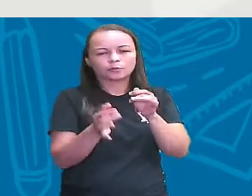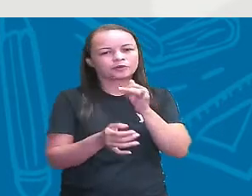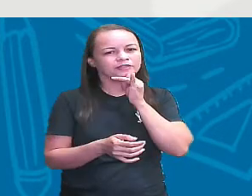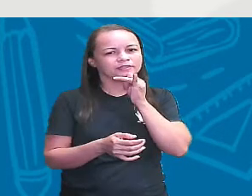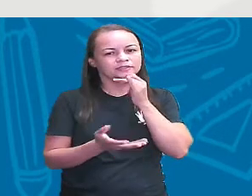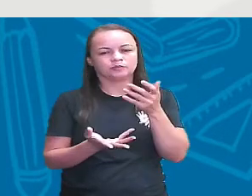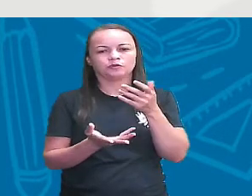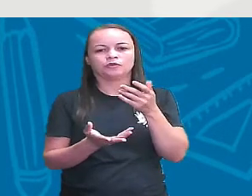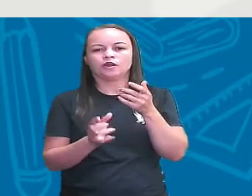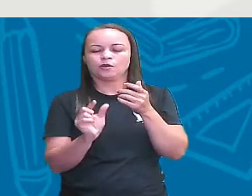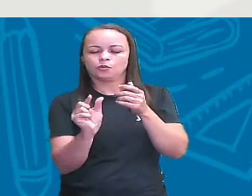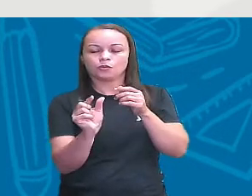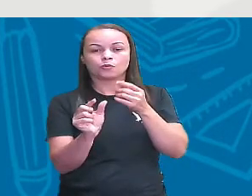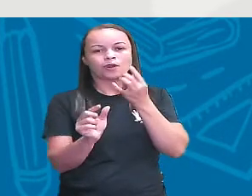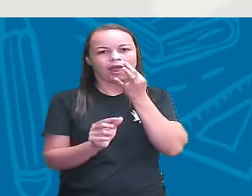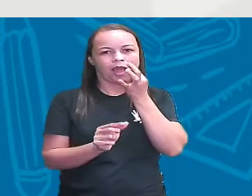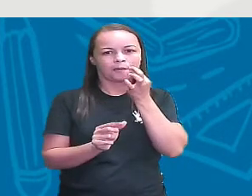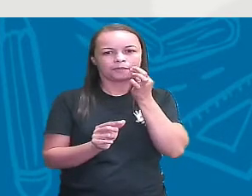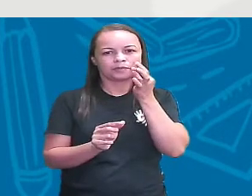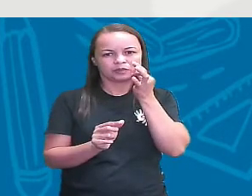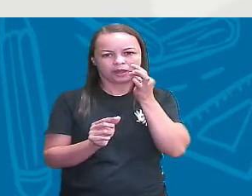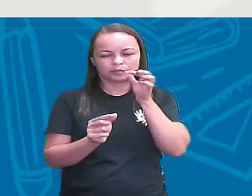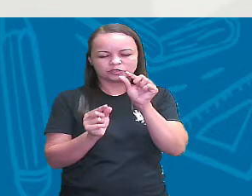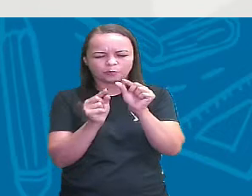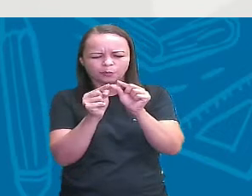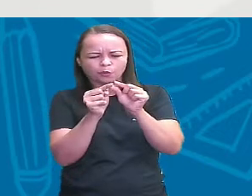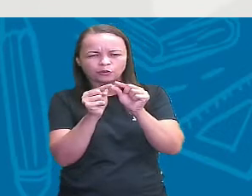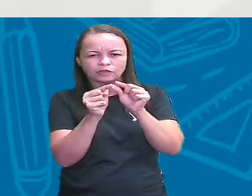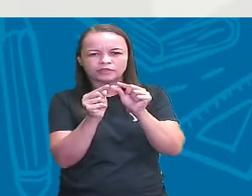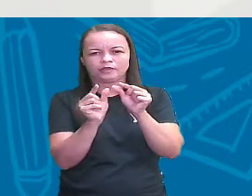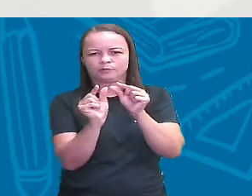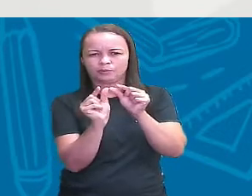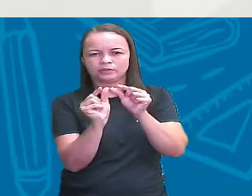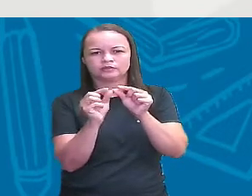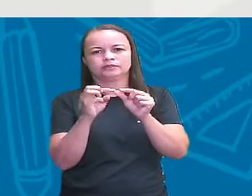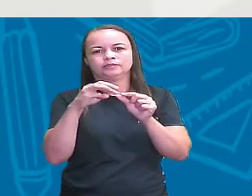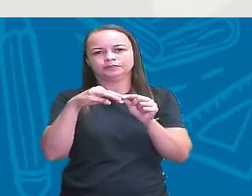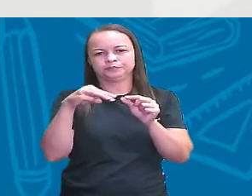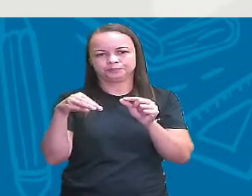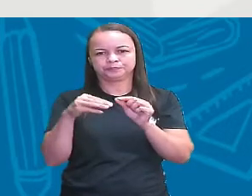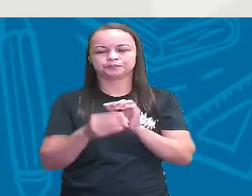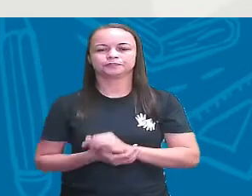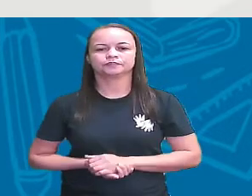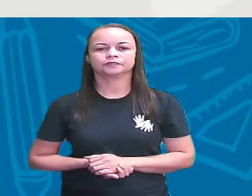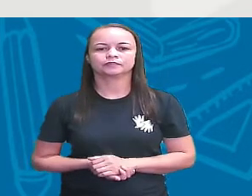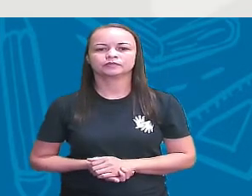a pontinha do nosso lápis. A nossa regra de